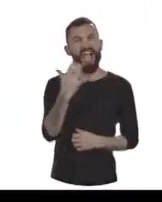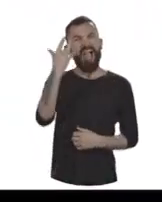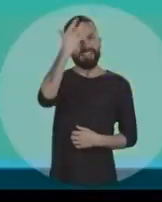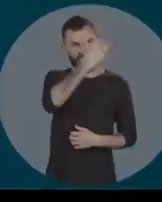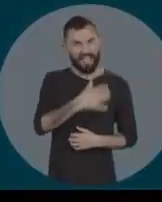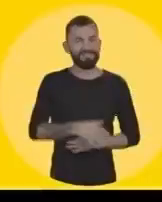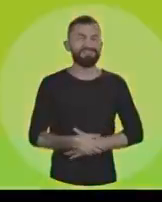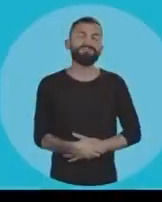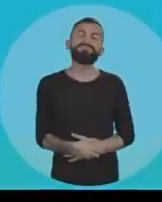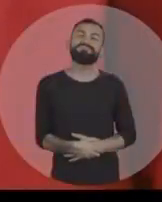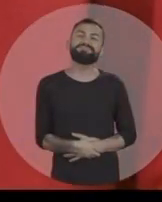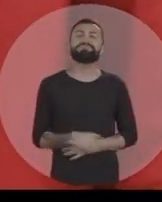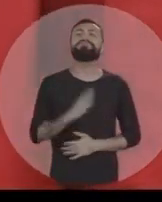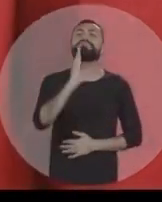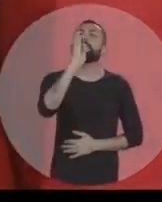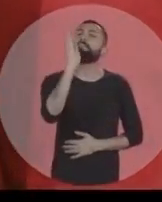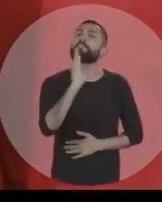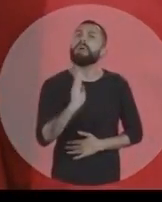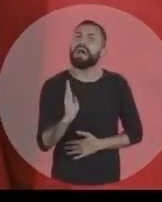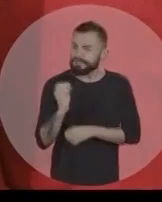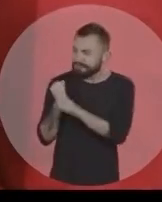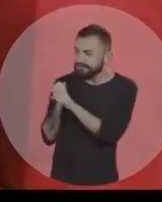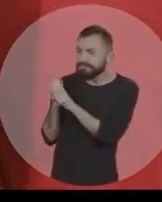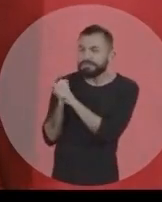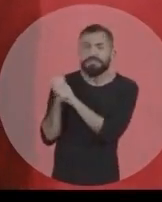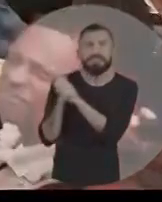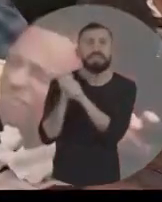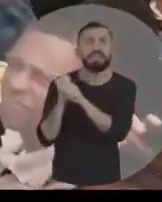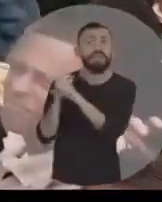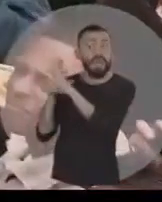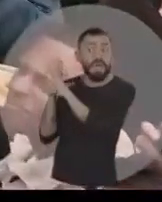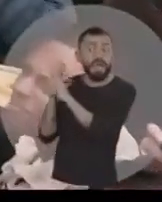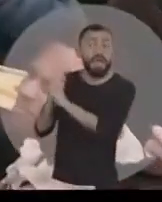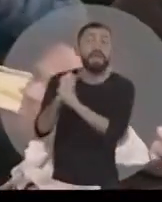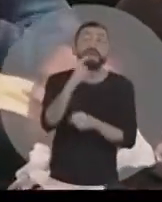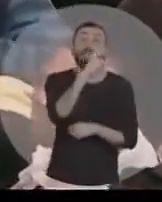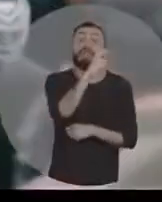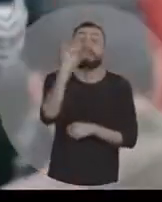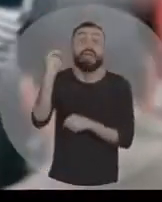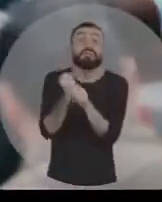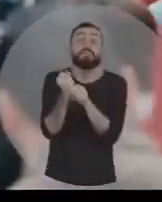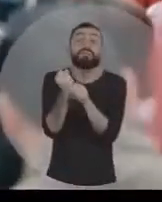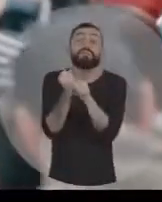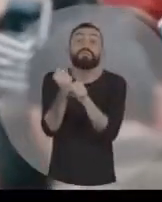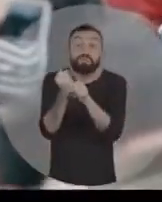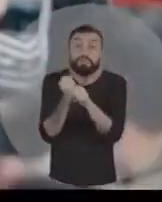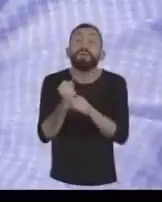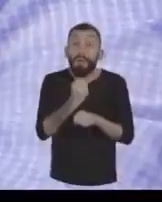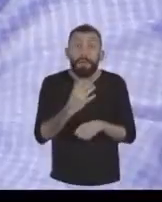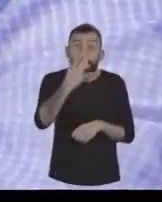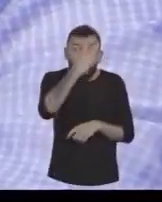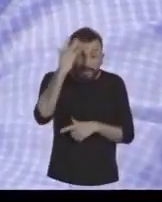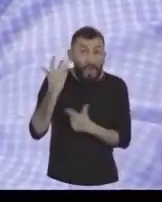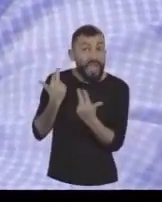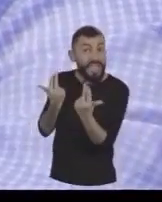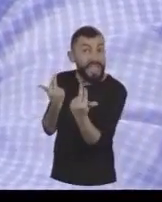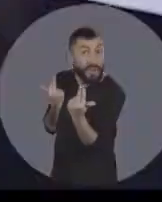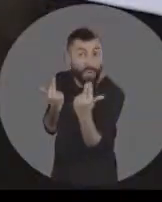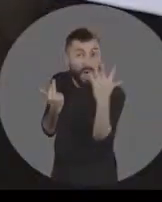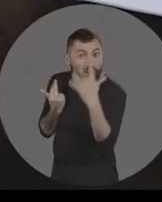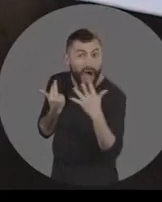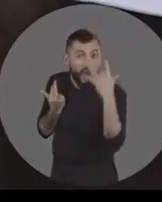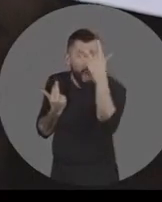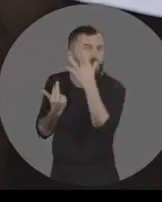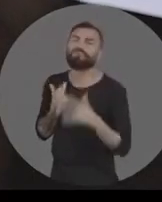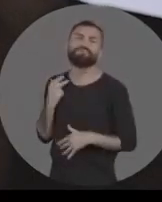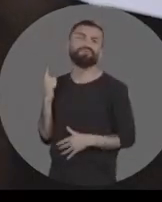Haddad. Em 500 anos de Brasil, nós nunca tivemos alguém da capacidade do